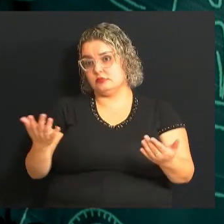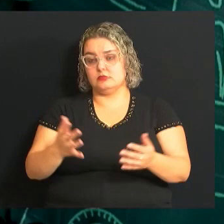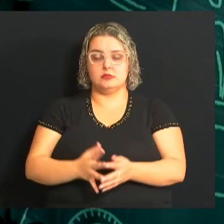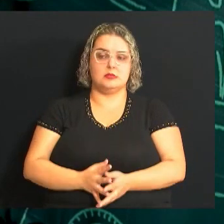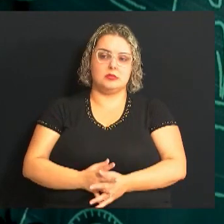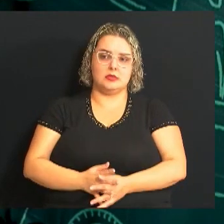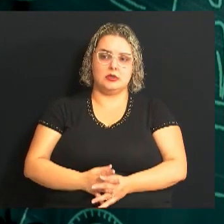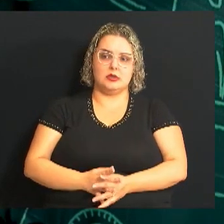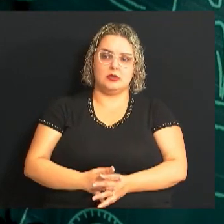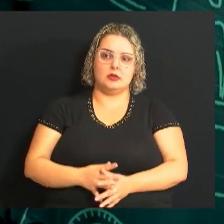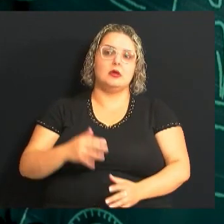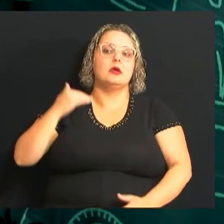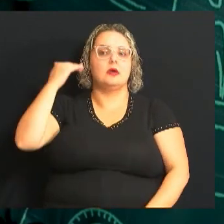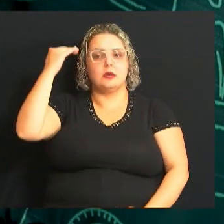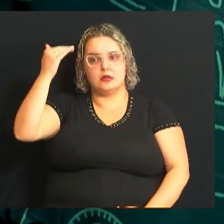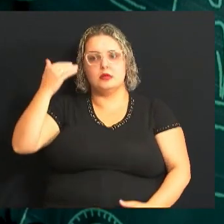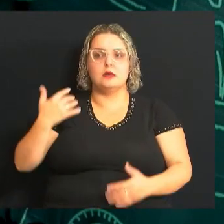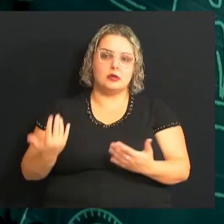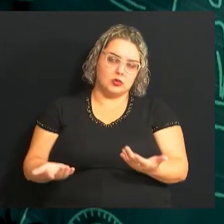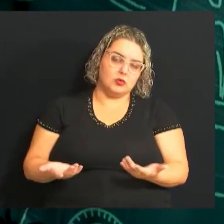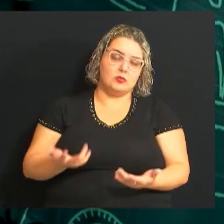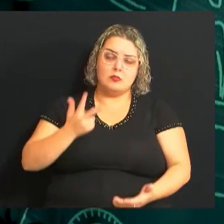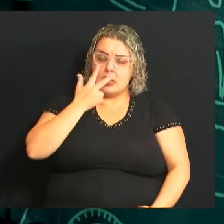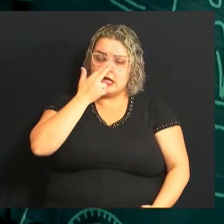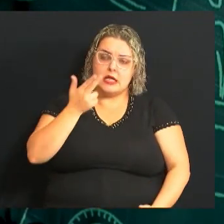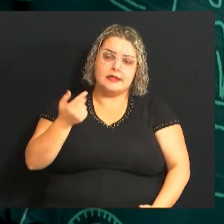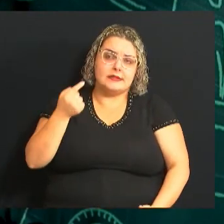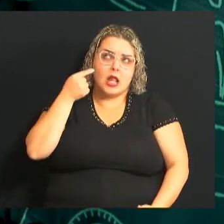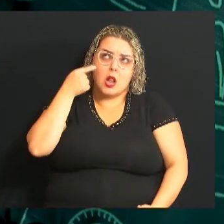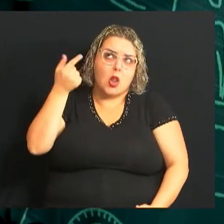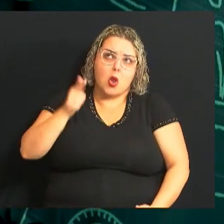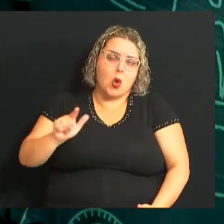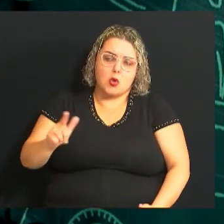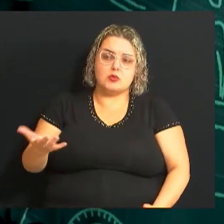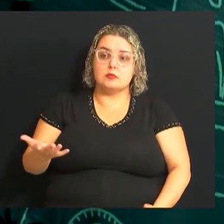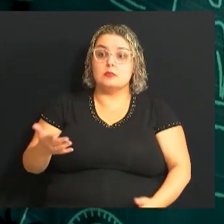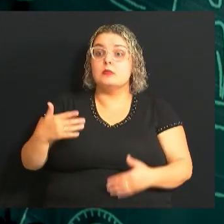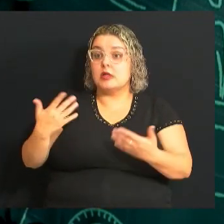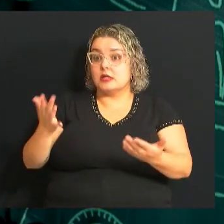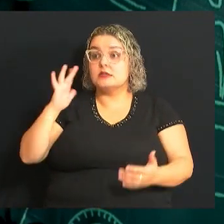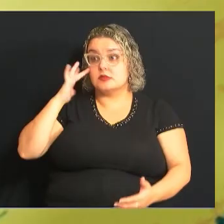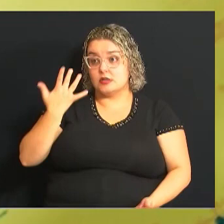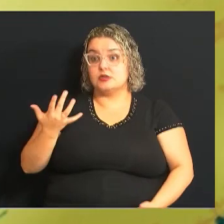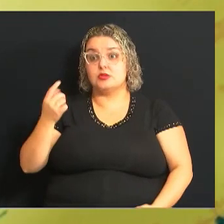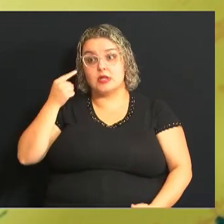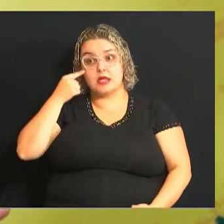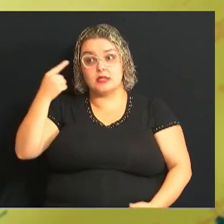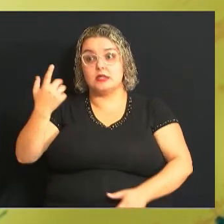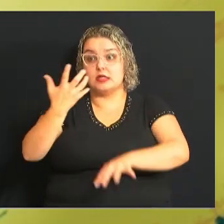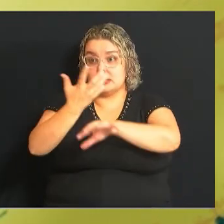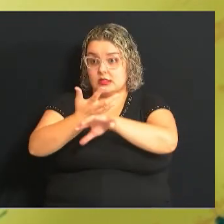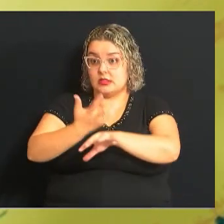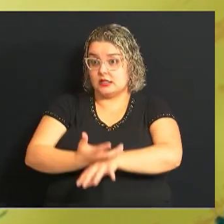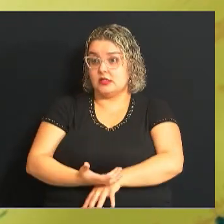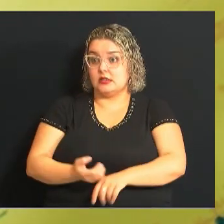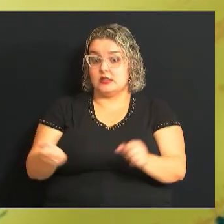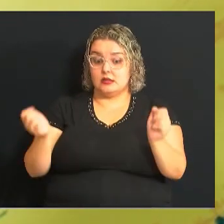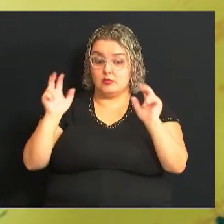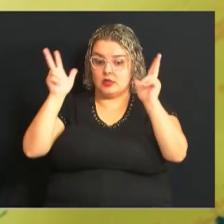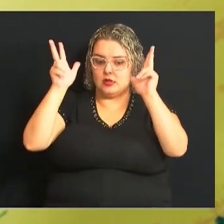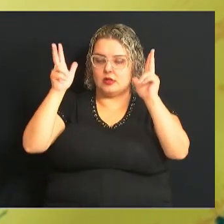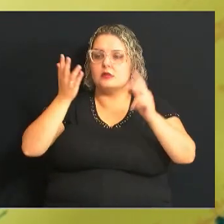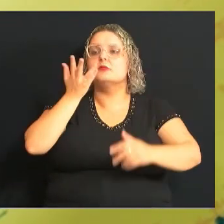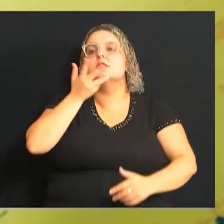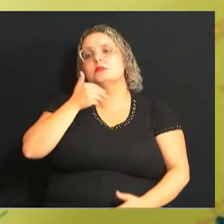gente que é adulto e tudo mais, parece óbvio, mas eu acho que a ideia dessa disciplina é justamente isso, despertar na criança, não